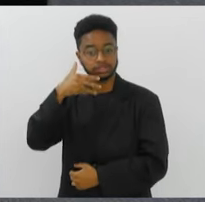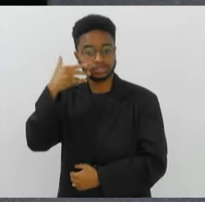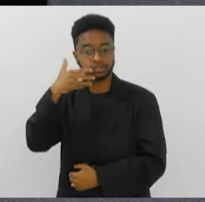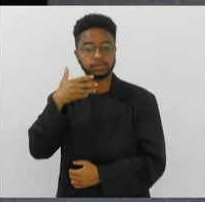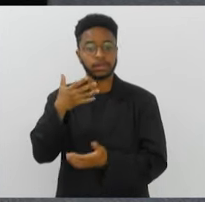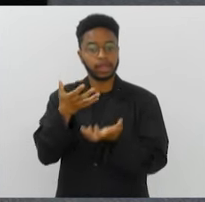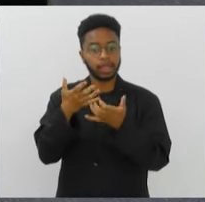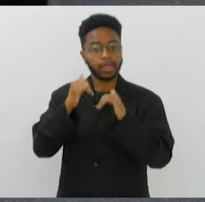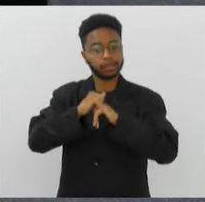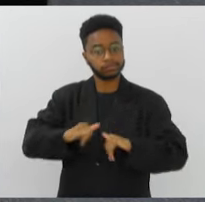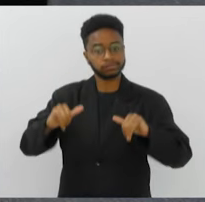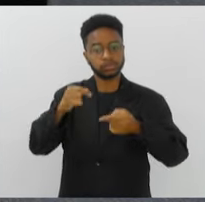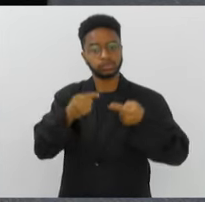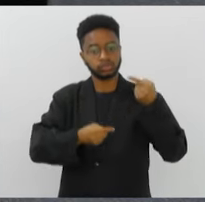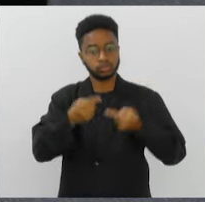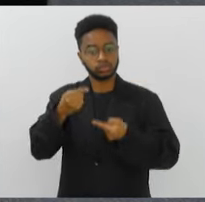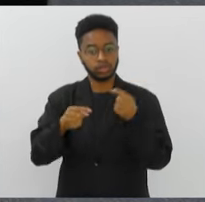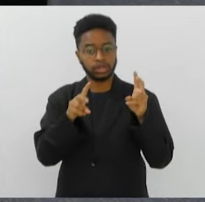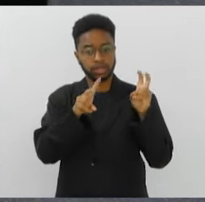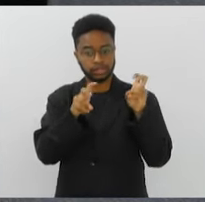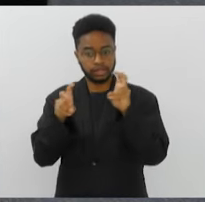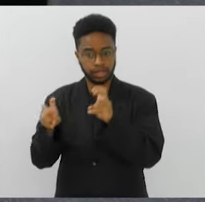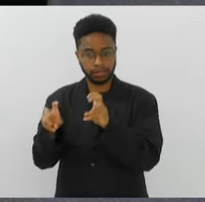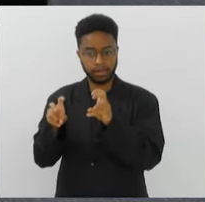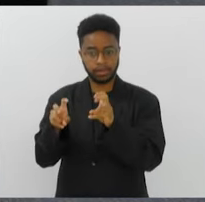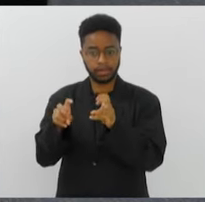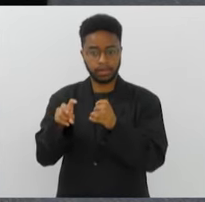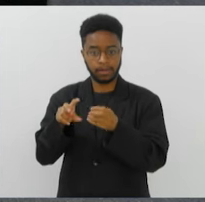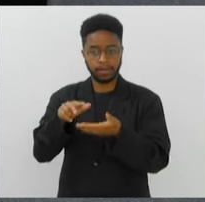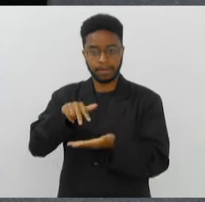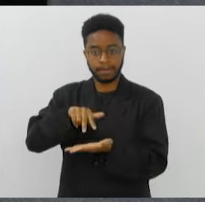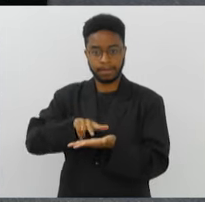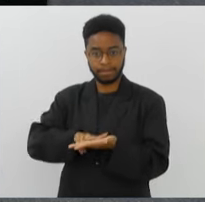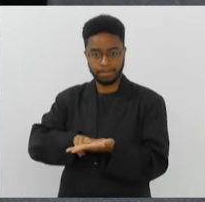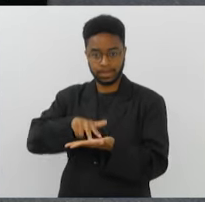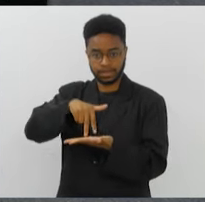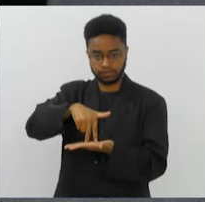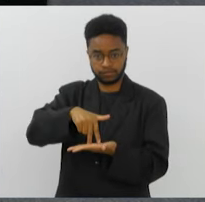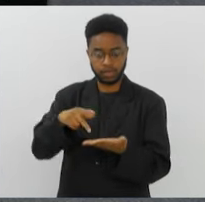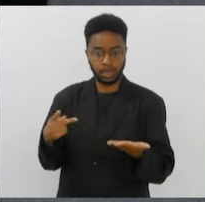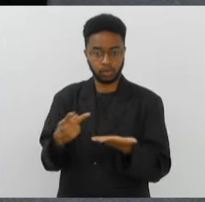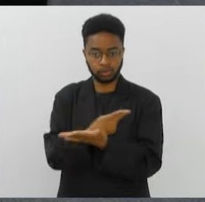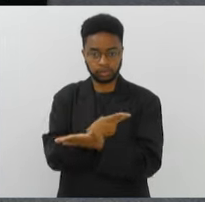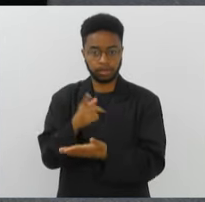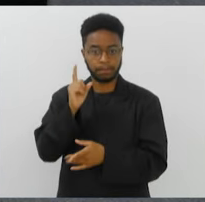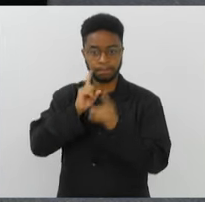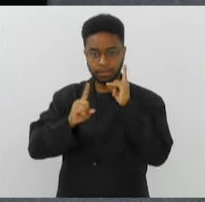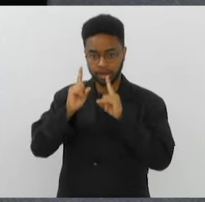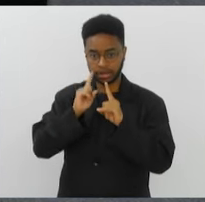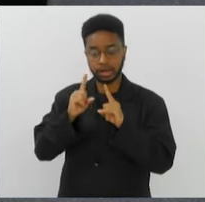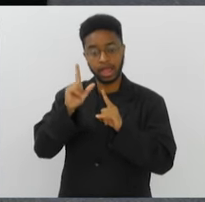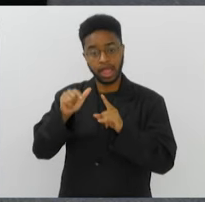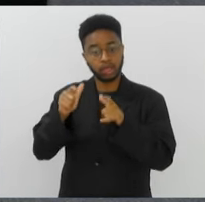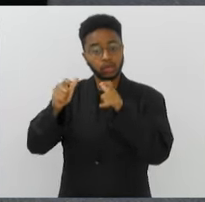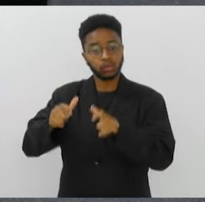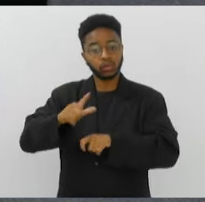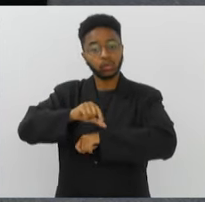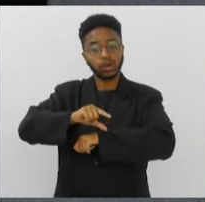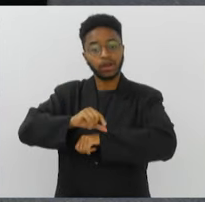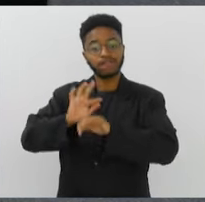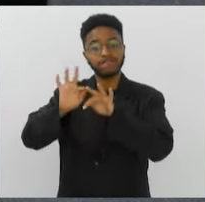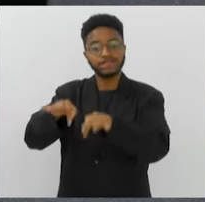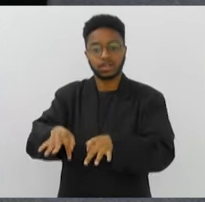repercutir os fenômenos metafísicos que estão acontecendo em Maricá é no expediente